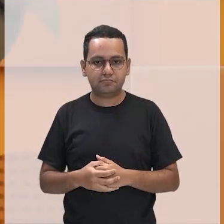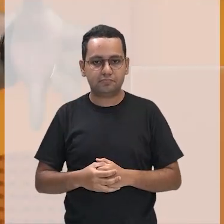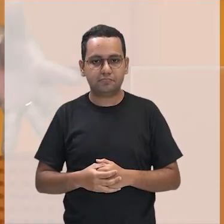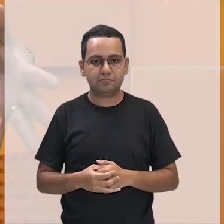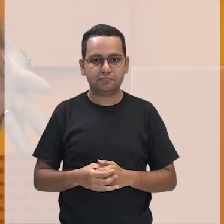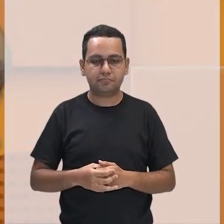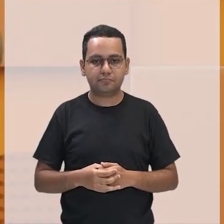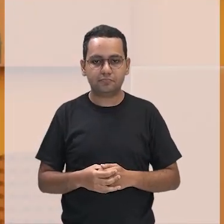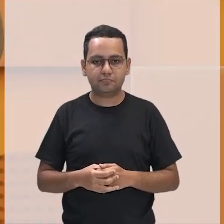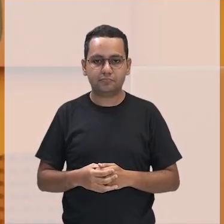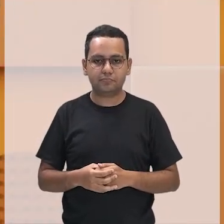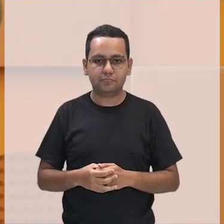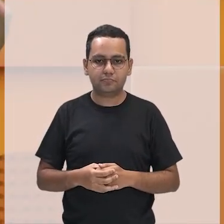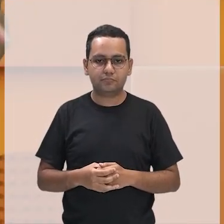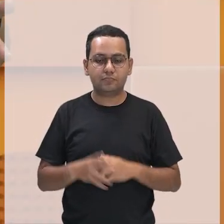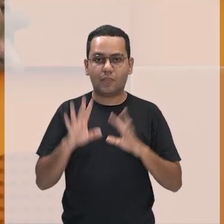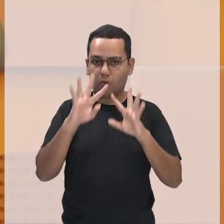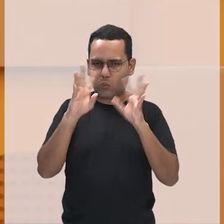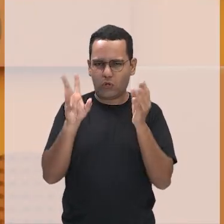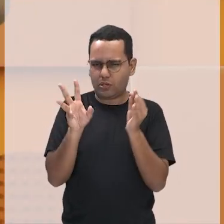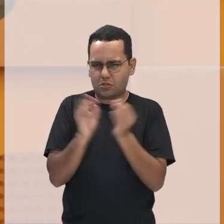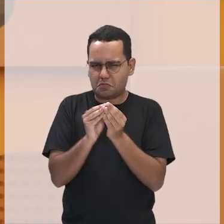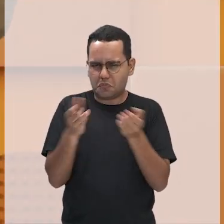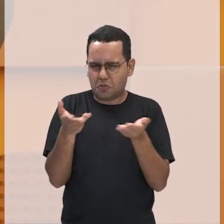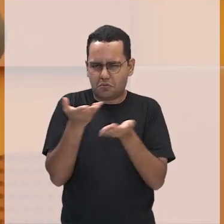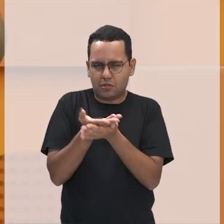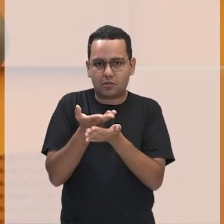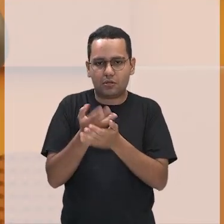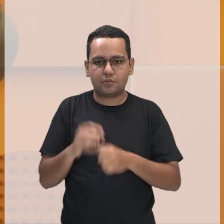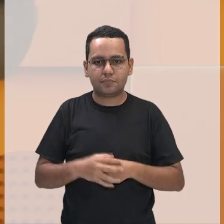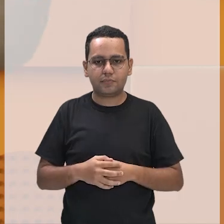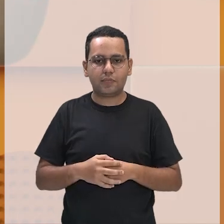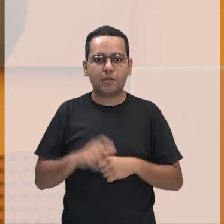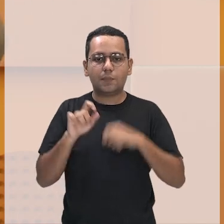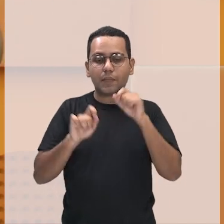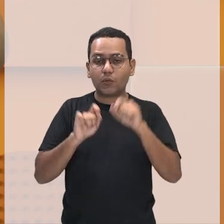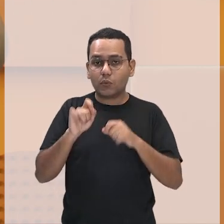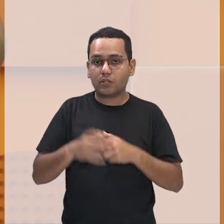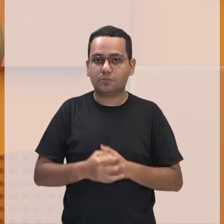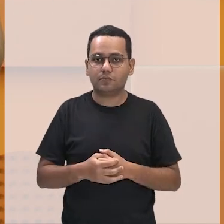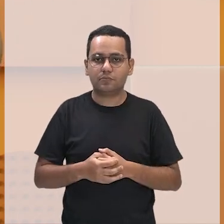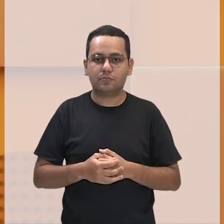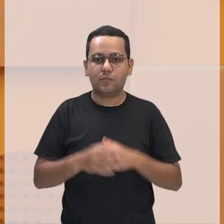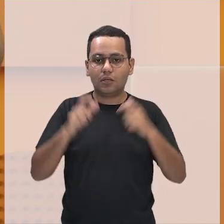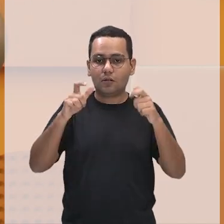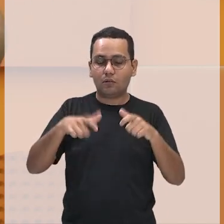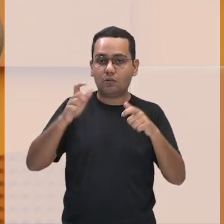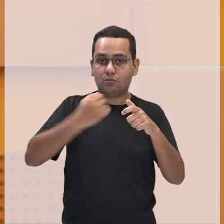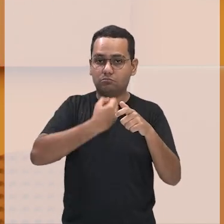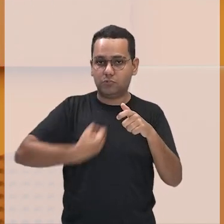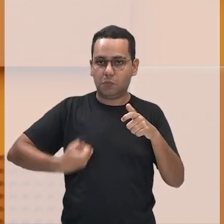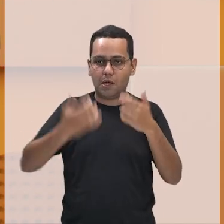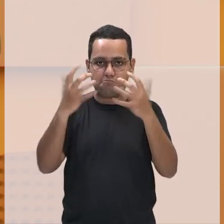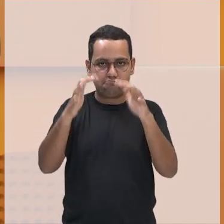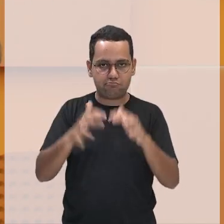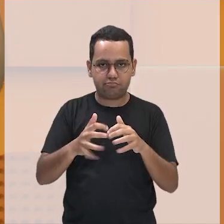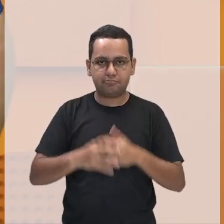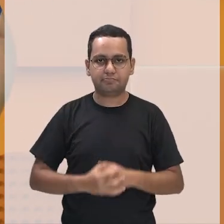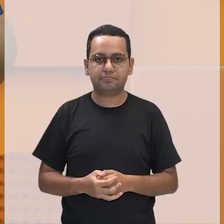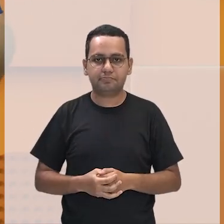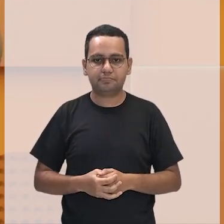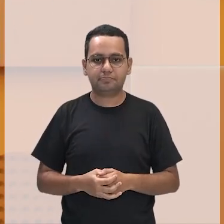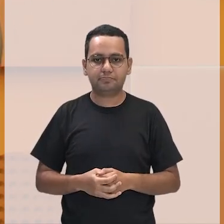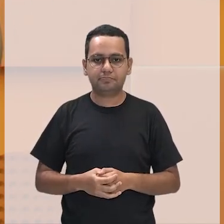Essa finalização, então, aí nós temos o quê, né? Dessa queda, então, dessa desestruturação, então, do Império Romano,